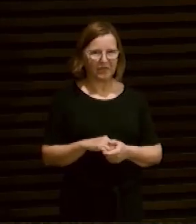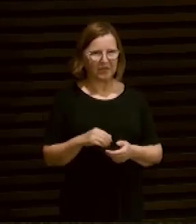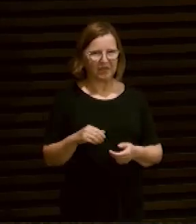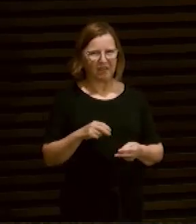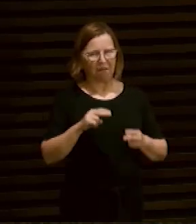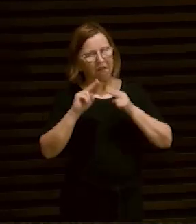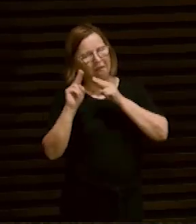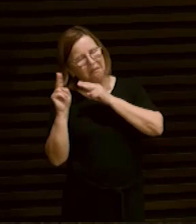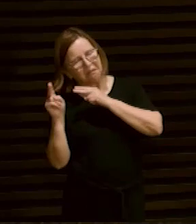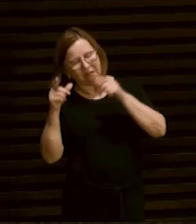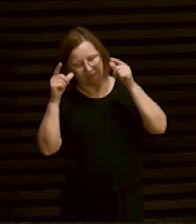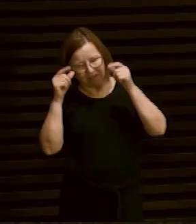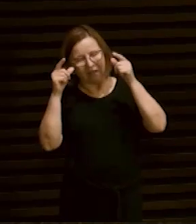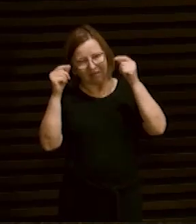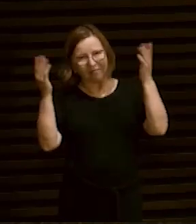dorminhocos,